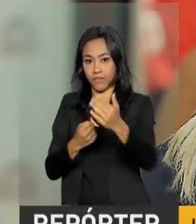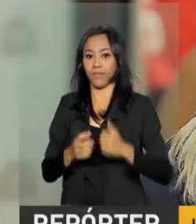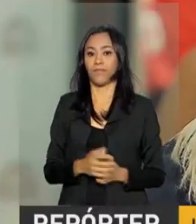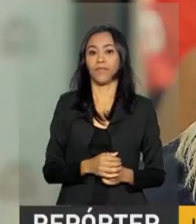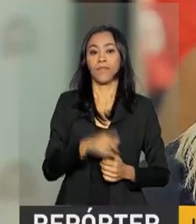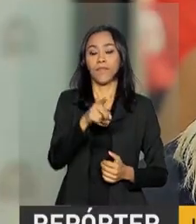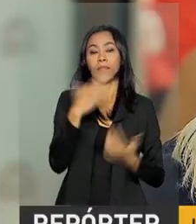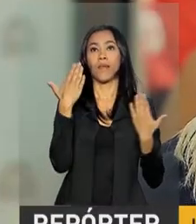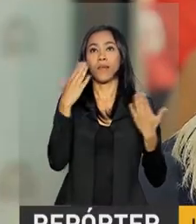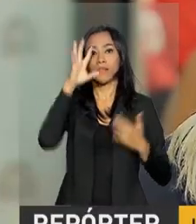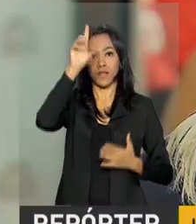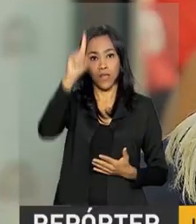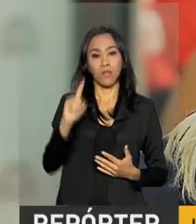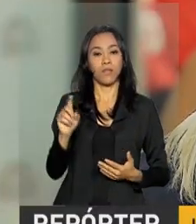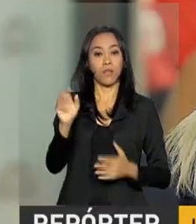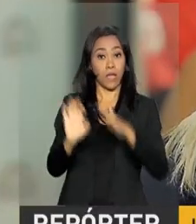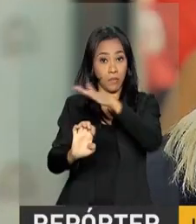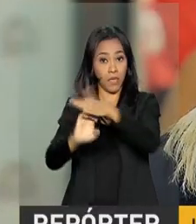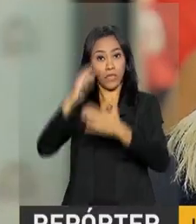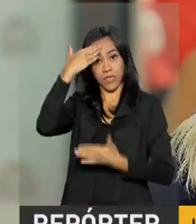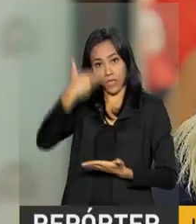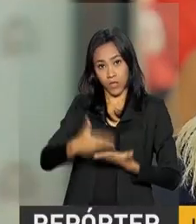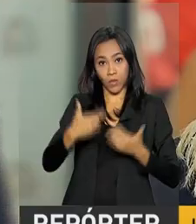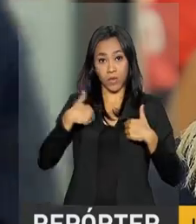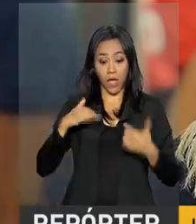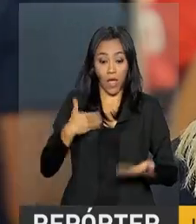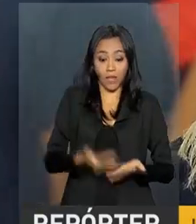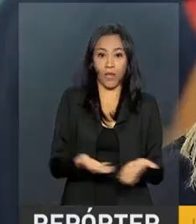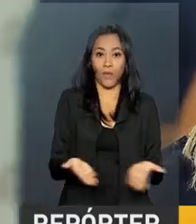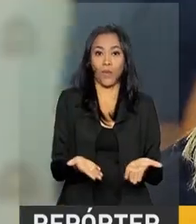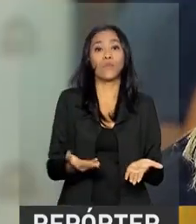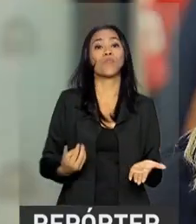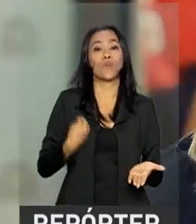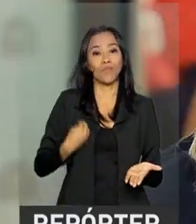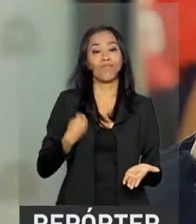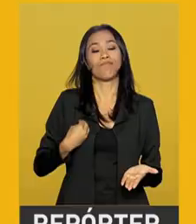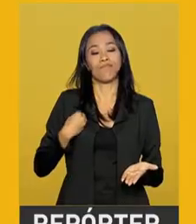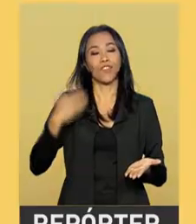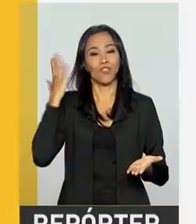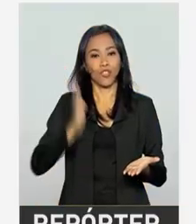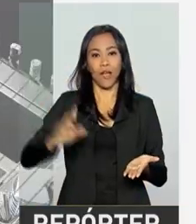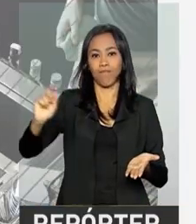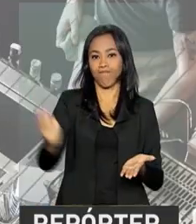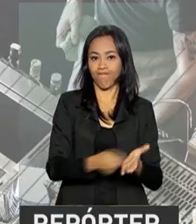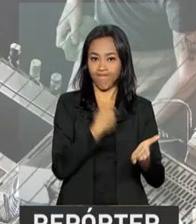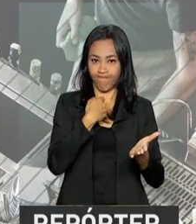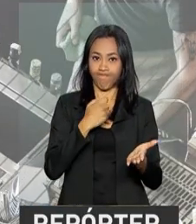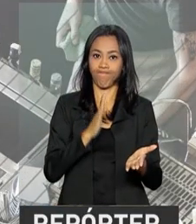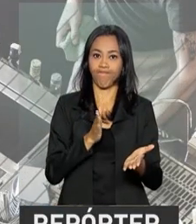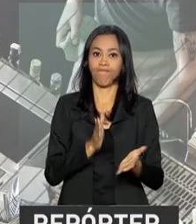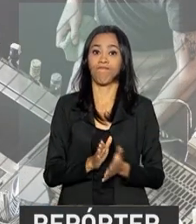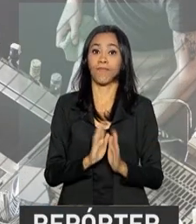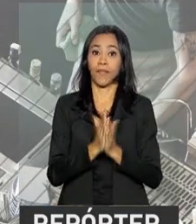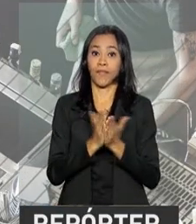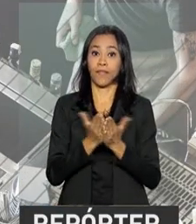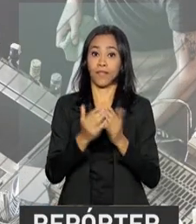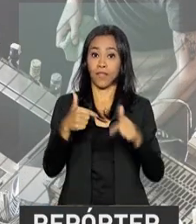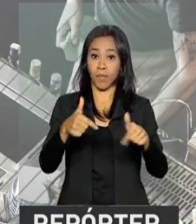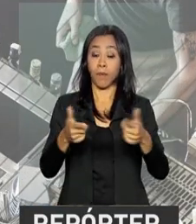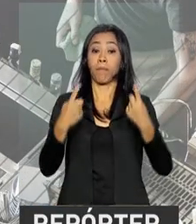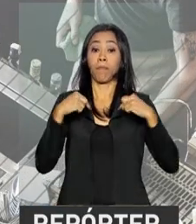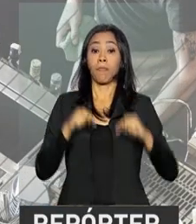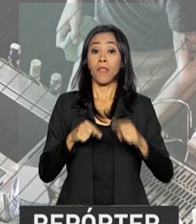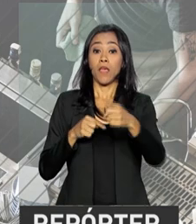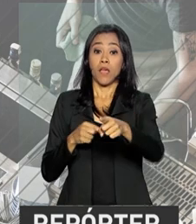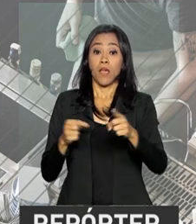consegui que a empresa creditou e aí eu estou aqui até hoje foi ativado agora já efetivada o estudo mostrou o perfil dos contratados em